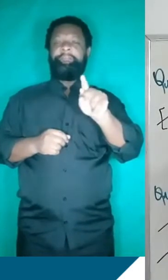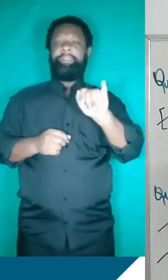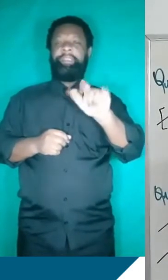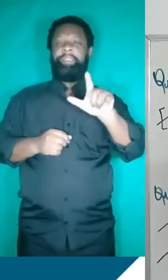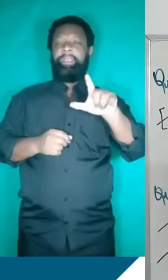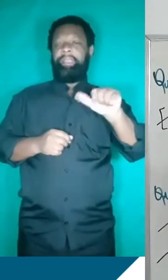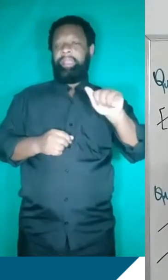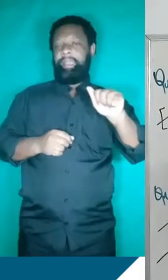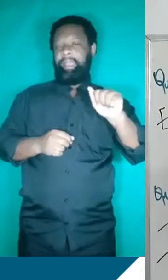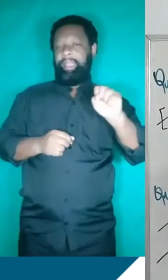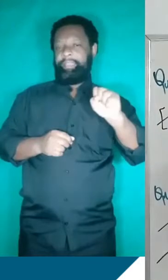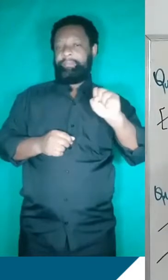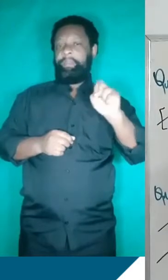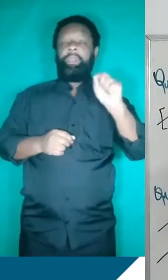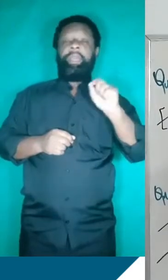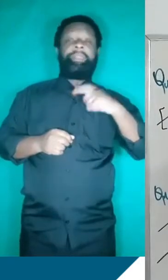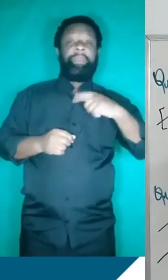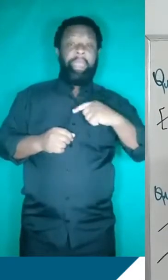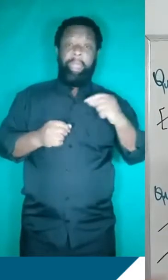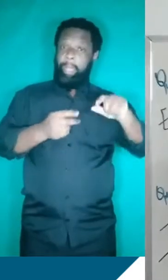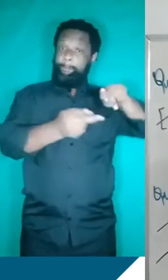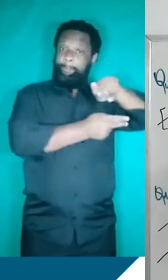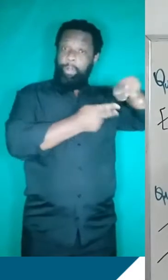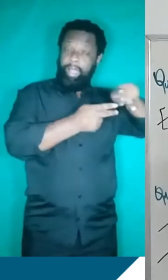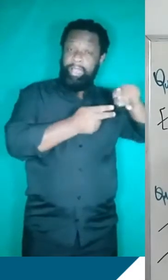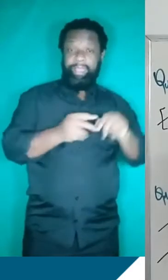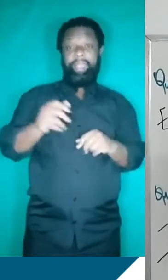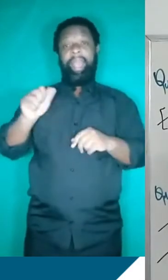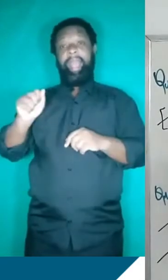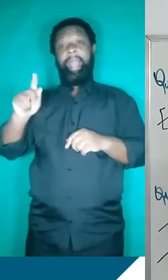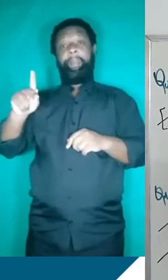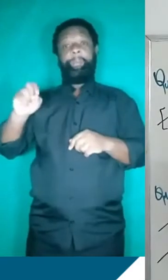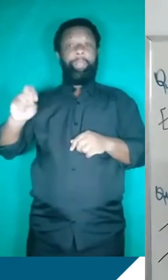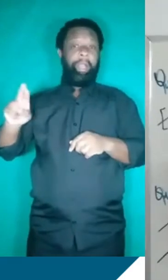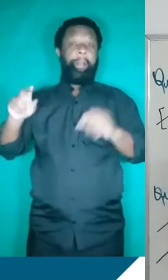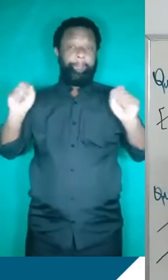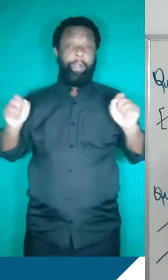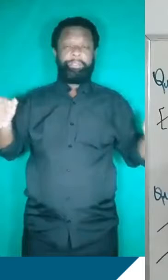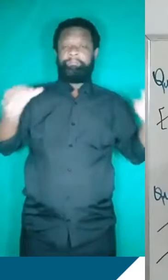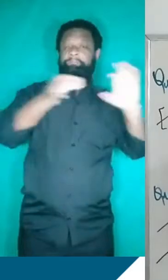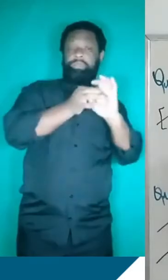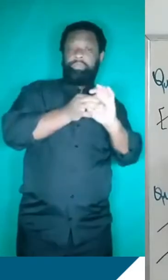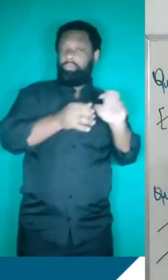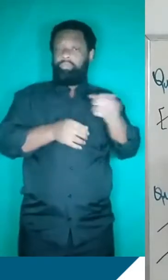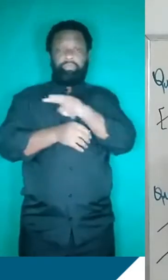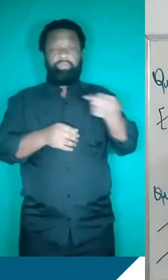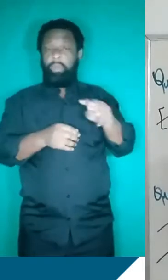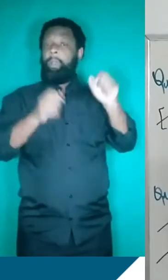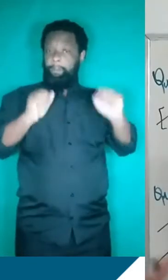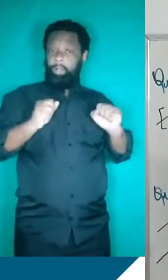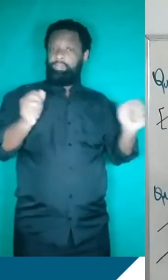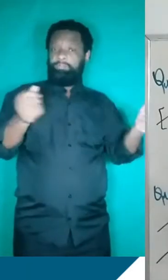uma parte apolar e uma parte polar. Então, elas são capazes de interagir tanto com uma substância polar como com